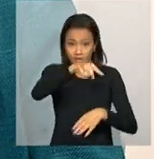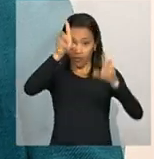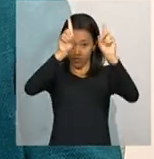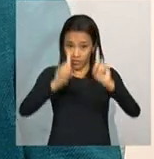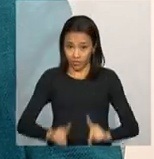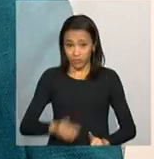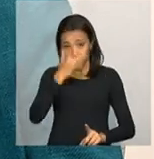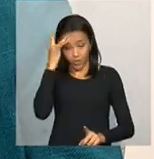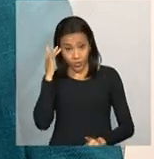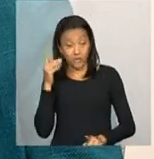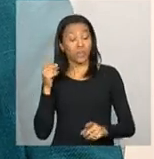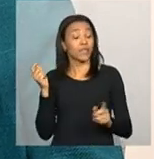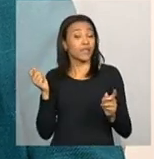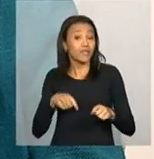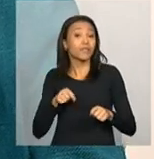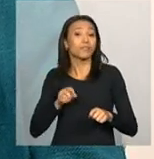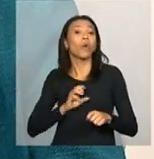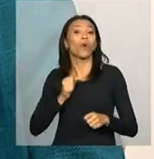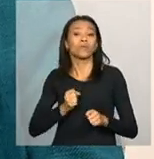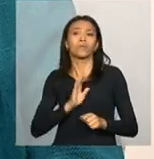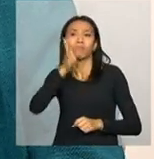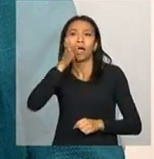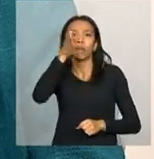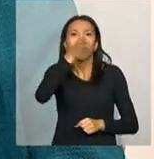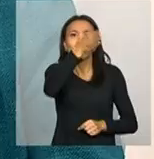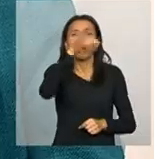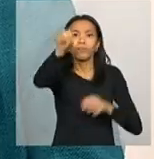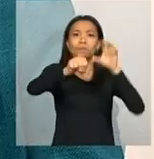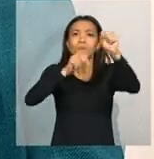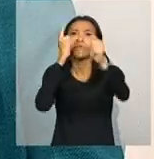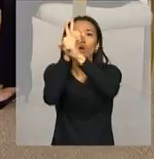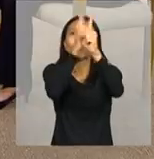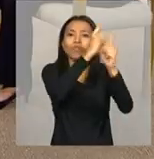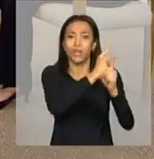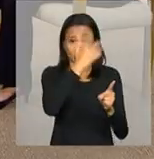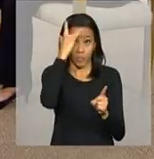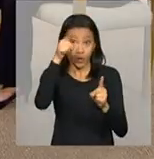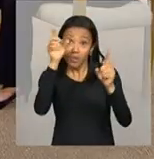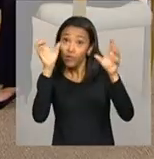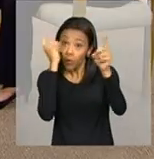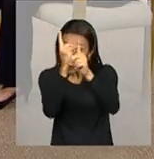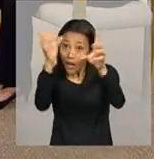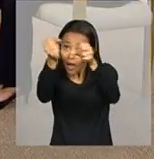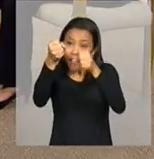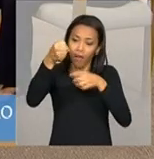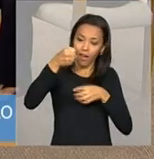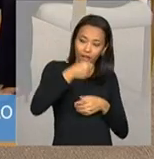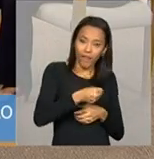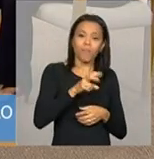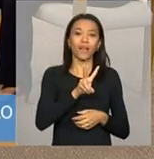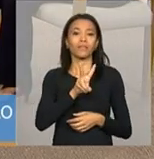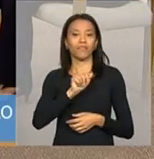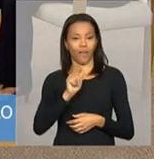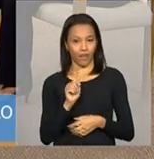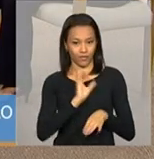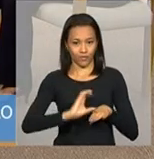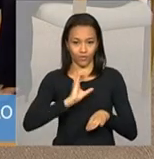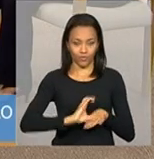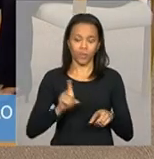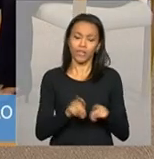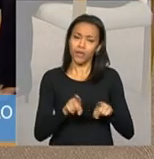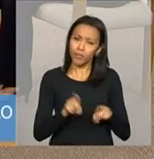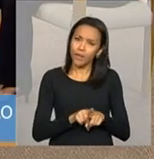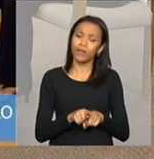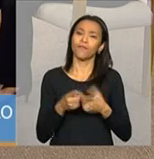a chamada busca ativa, como o MDS diz, e encaminhem essas pessoas para as vagas. E a gente faz o convite às pessoas